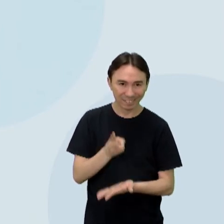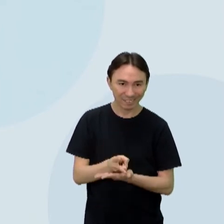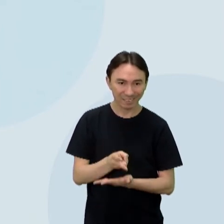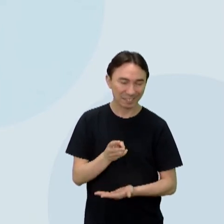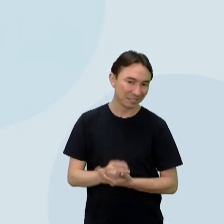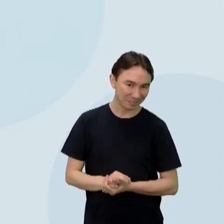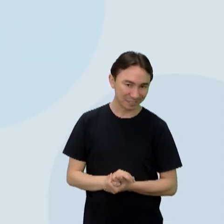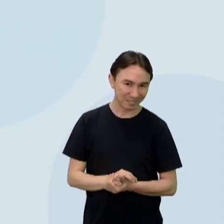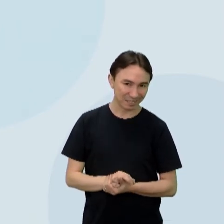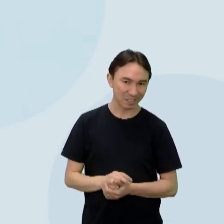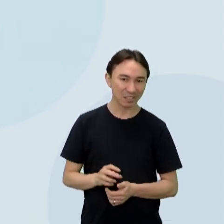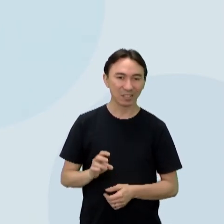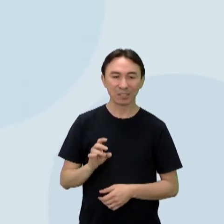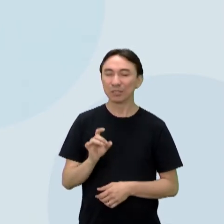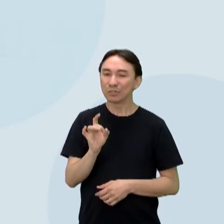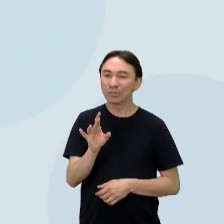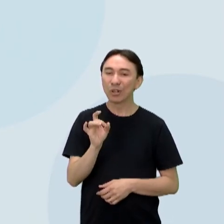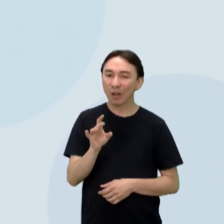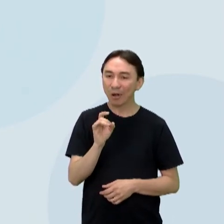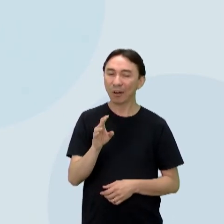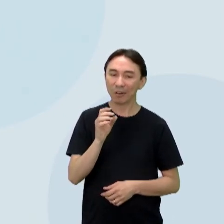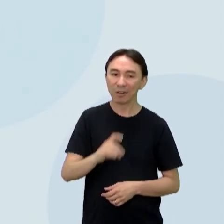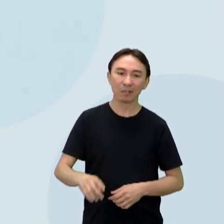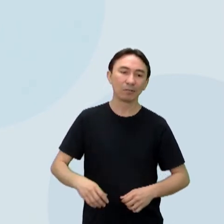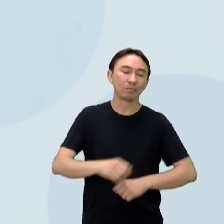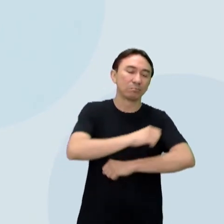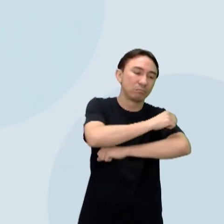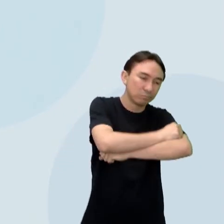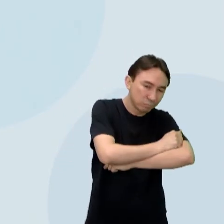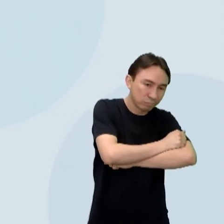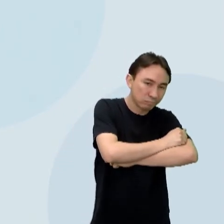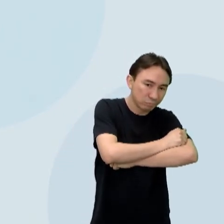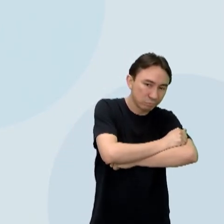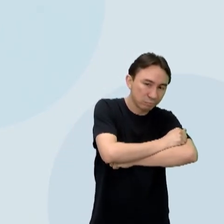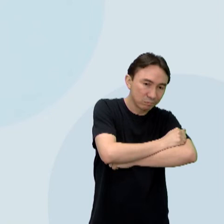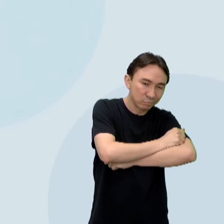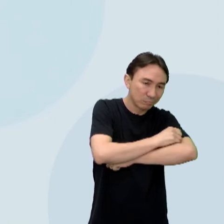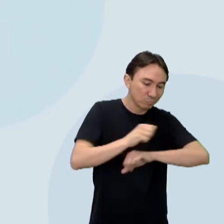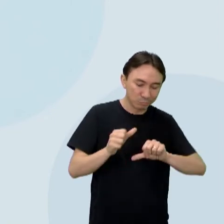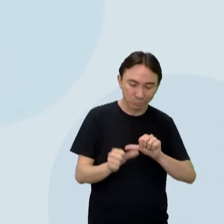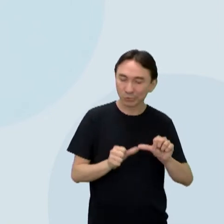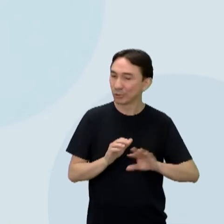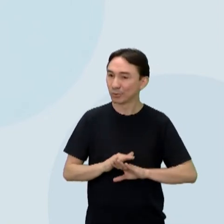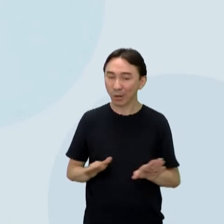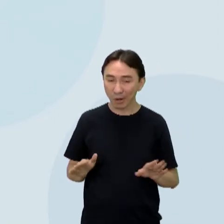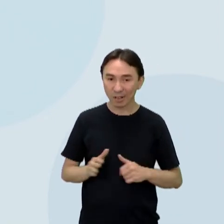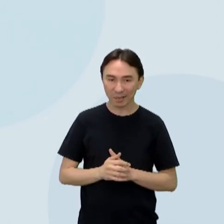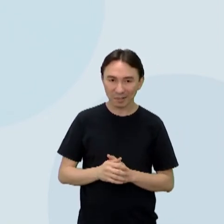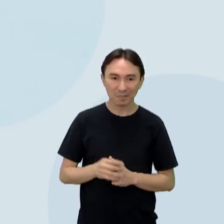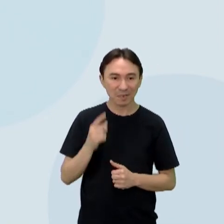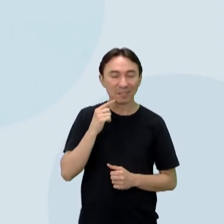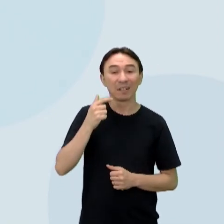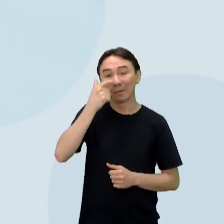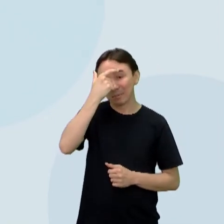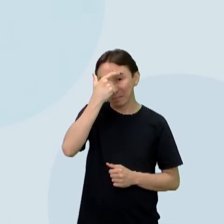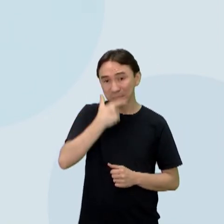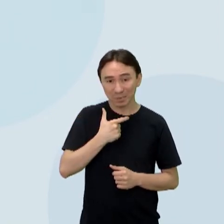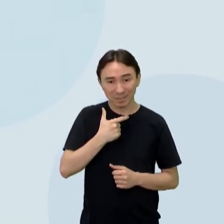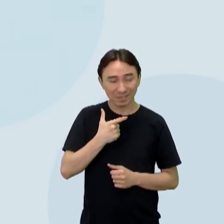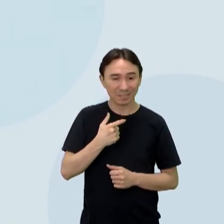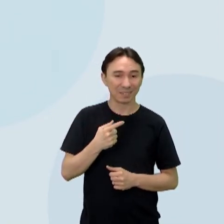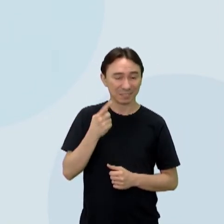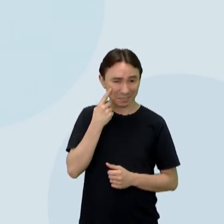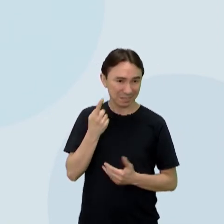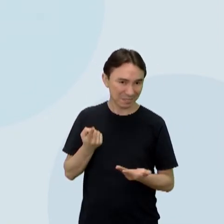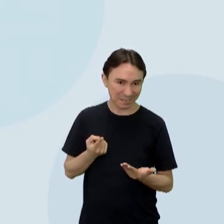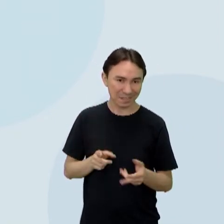Mudou só o jeitinho, né? A posição, mas a expressão do segundo para o terceiro. Aliás, do primeiro, do